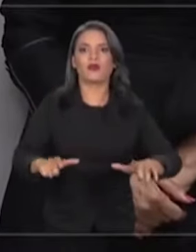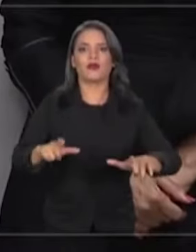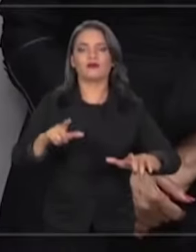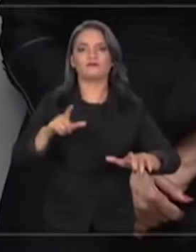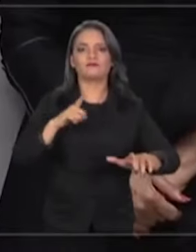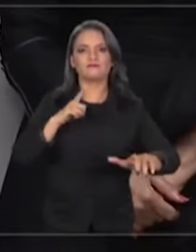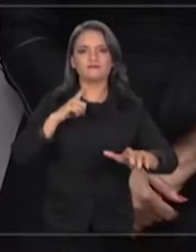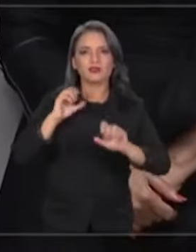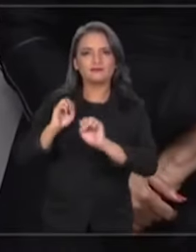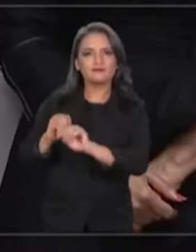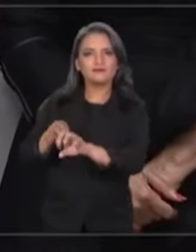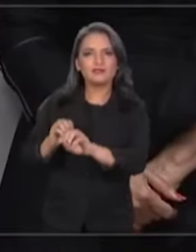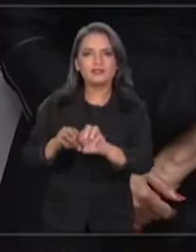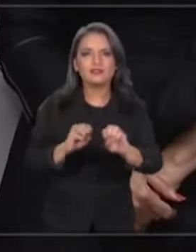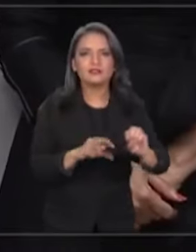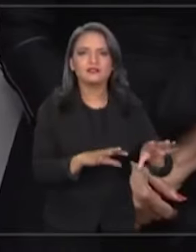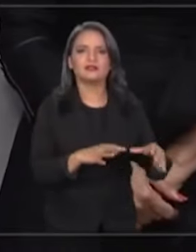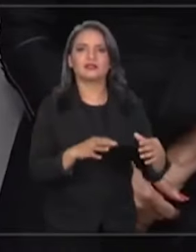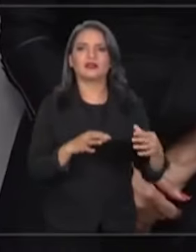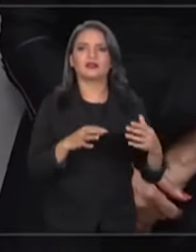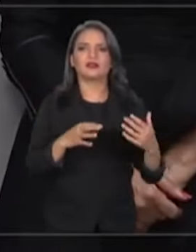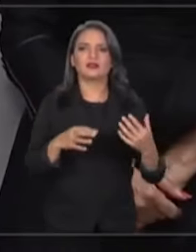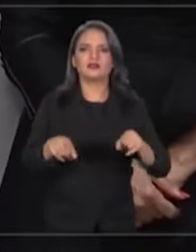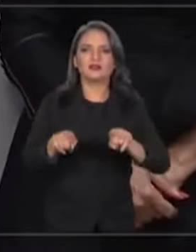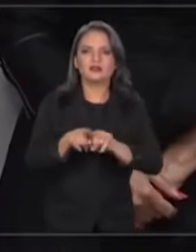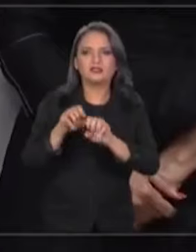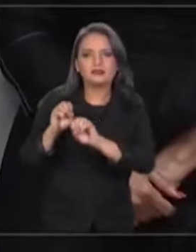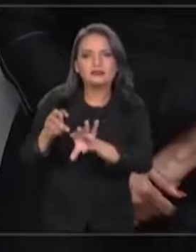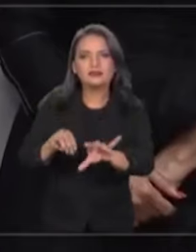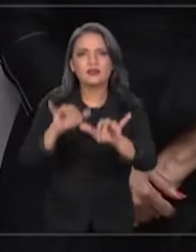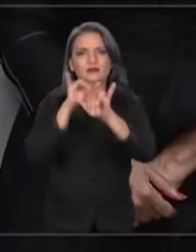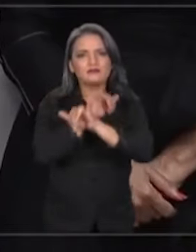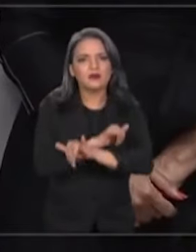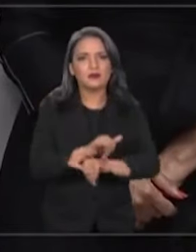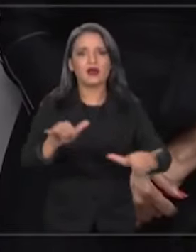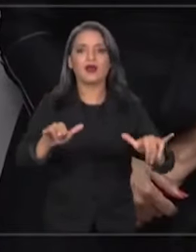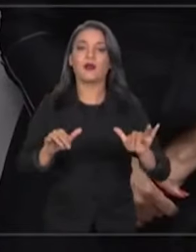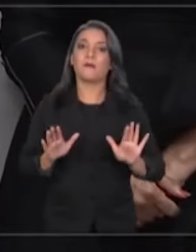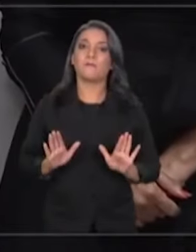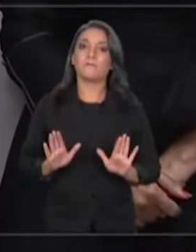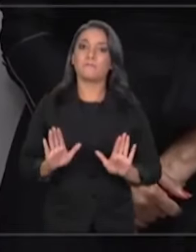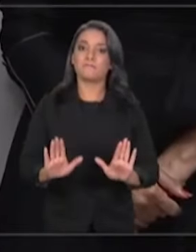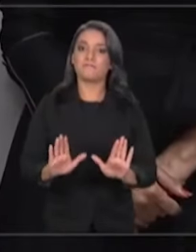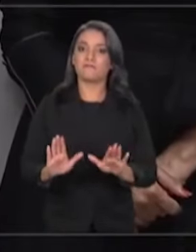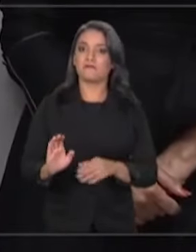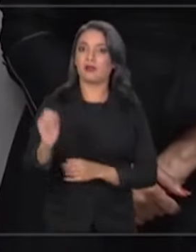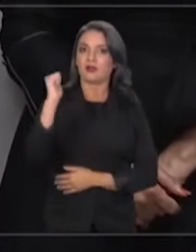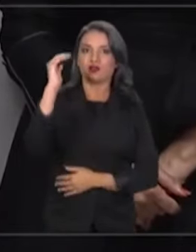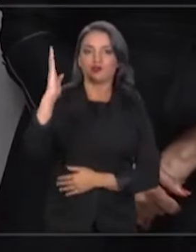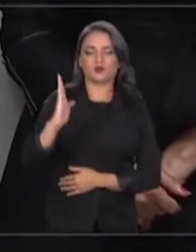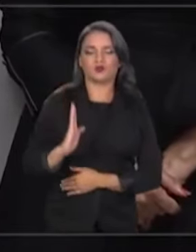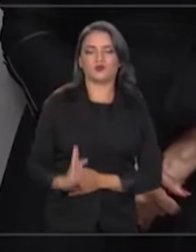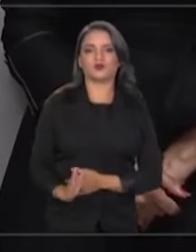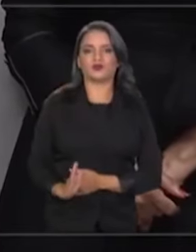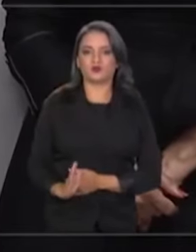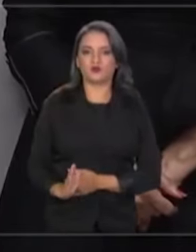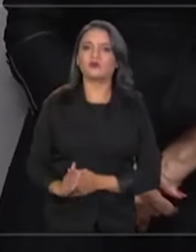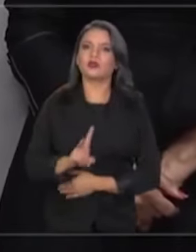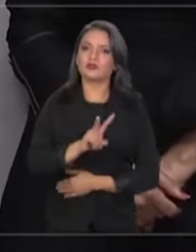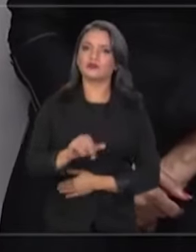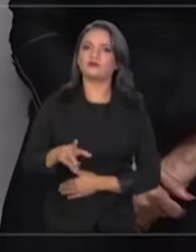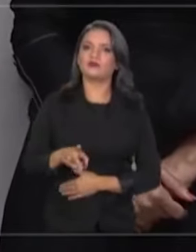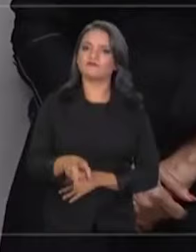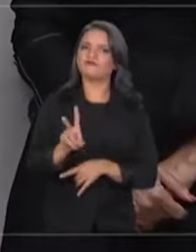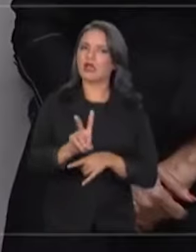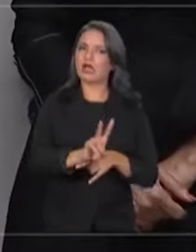esta vocação pedagógica e educativa, o Estado brasileiro não hesitará de usar o